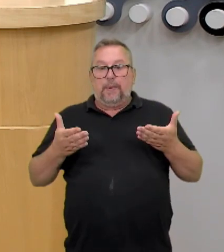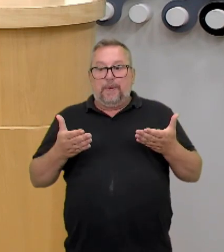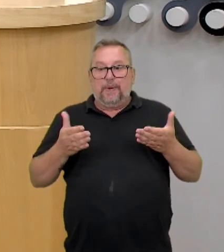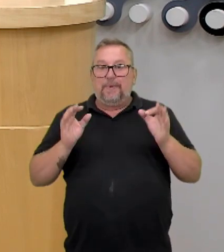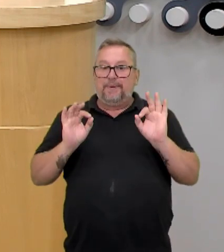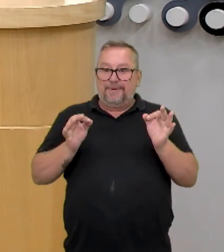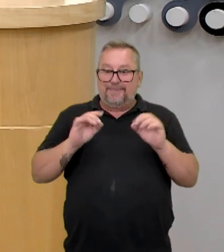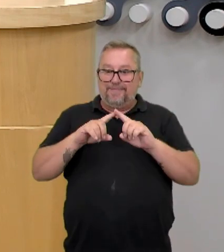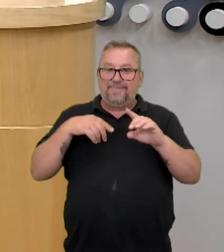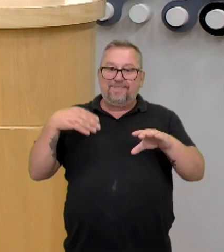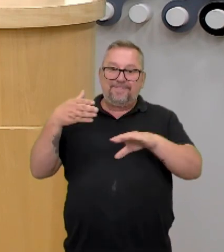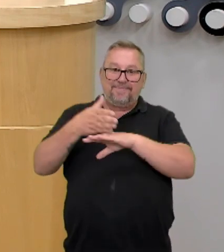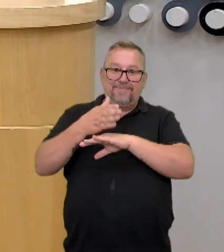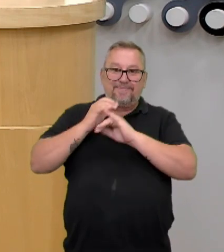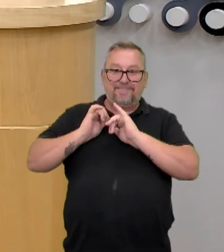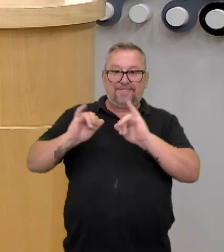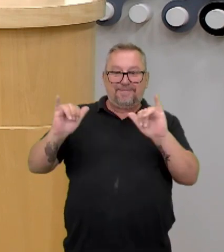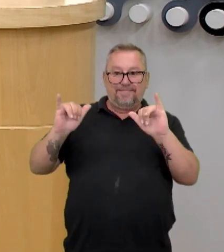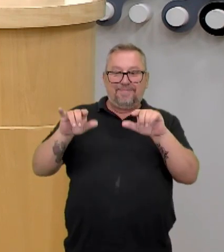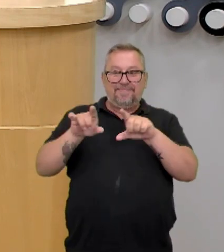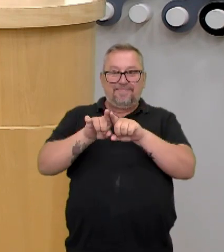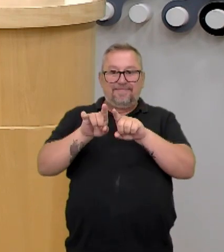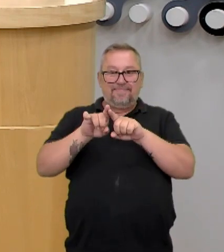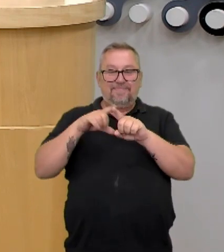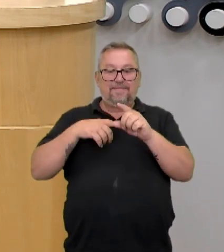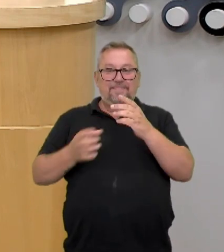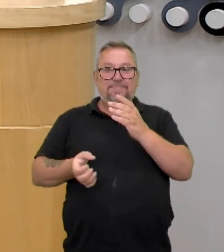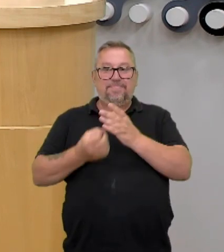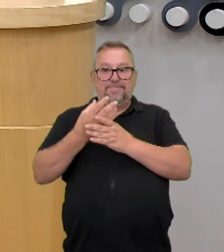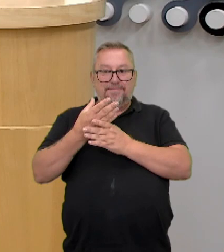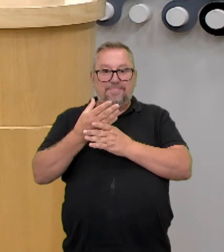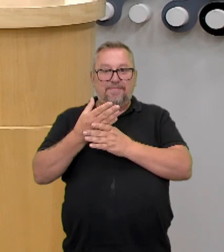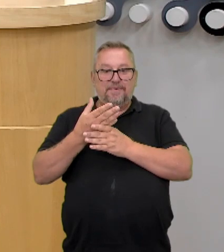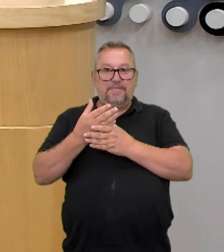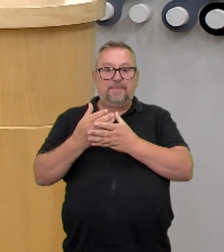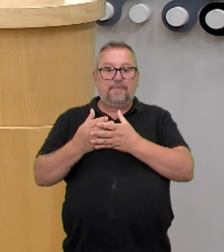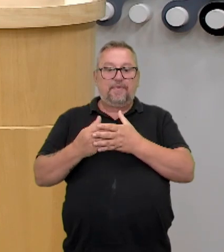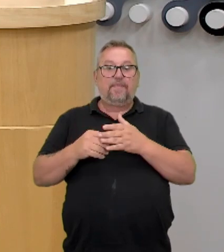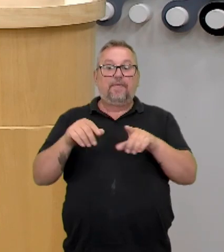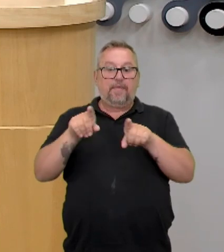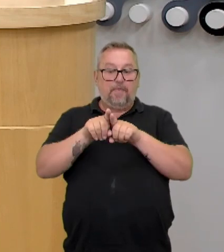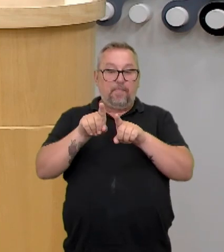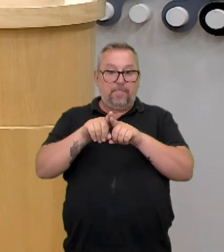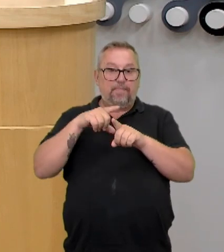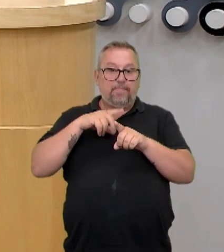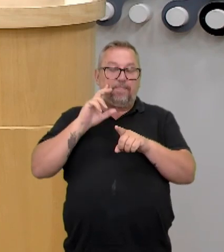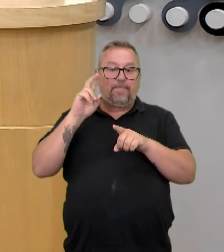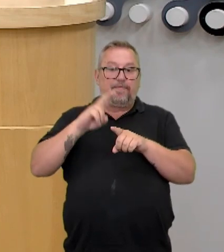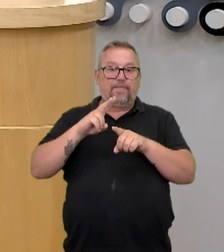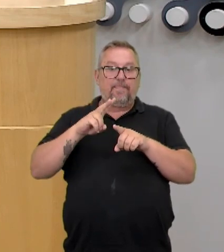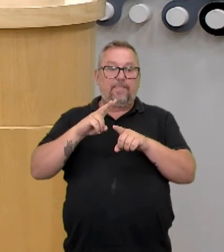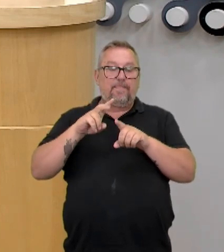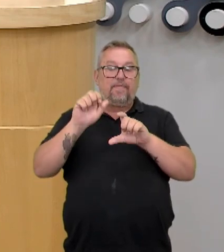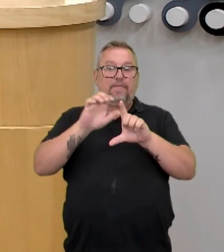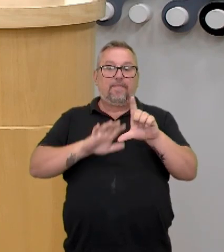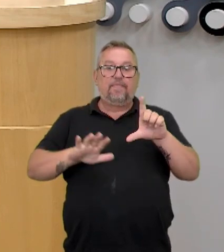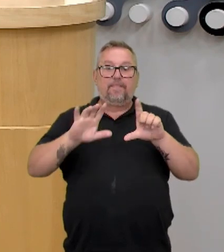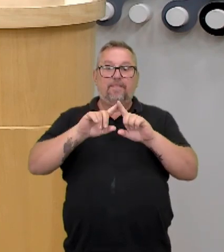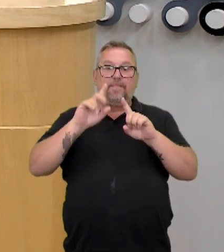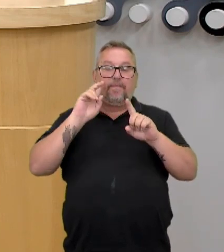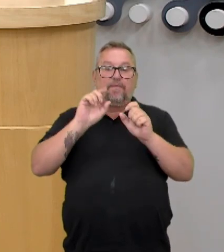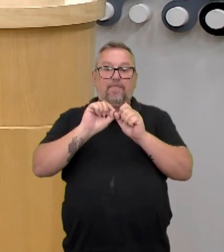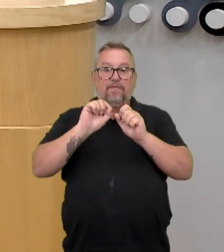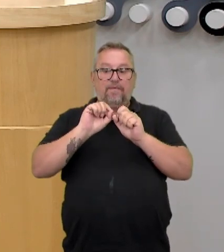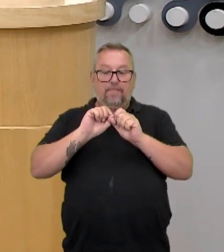eles participam, as notícias que eles criam ali, que eles publicam nas redes sociais, também chegam agora à grande mídia, exatamente por causa